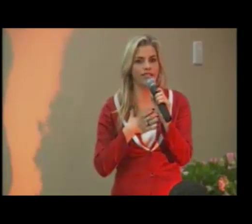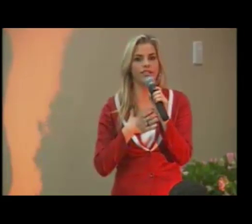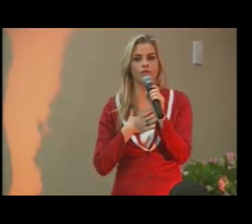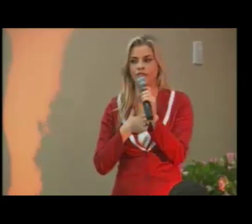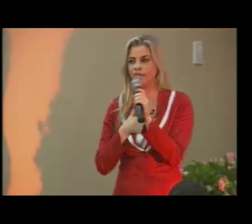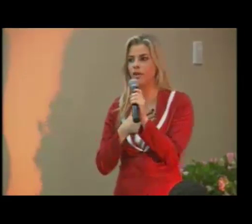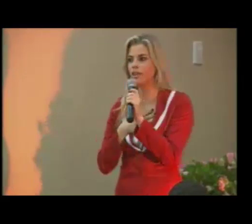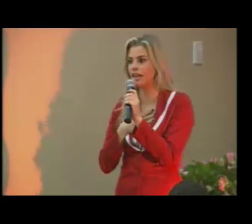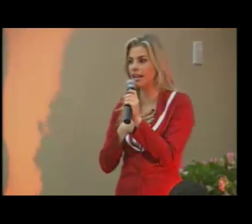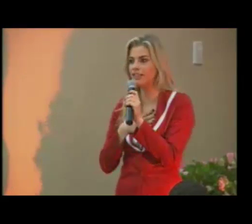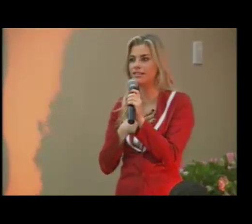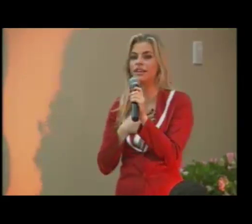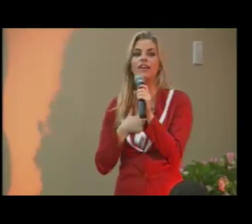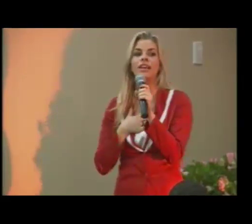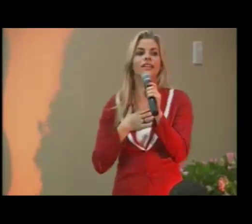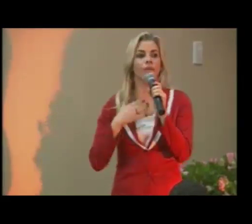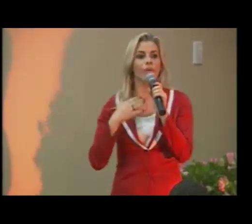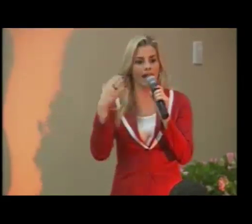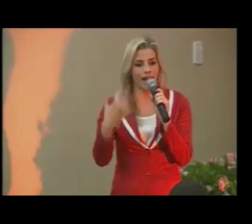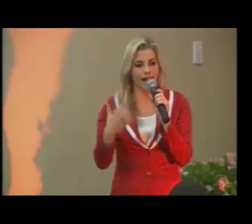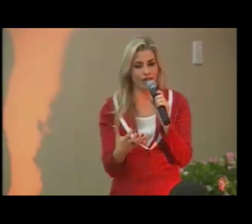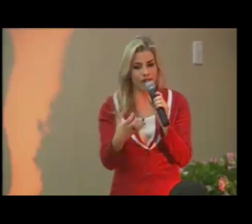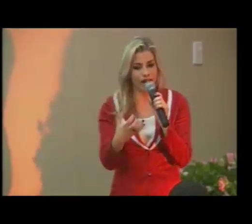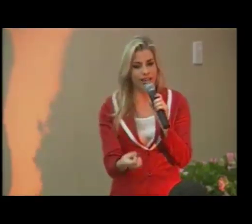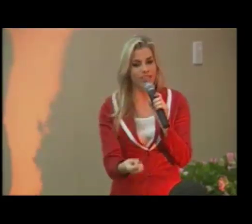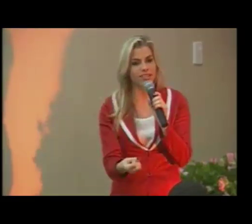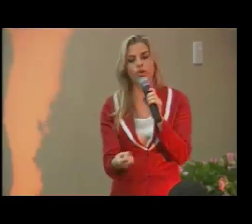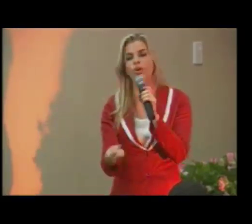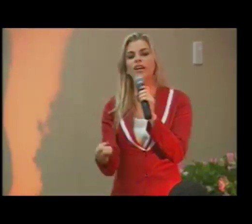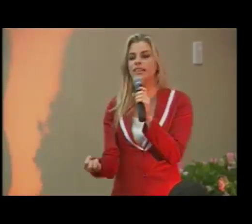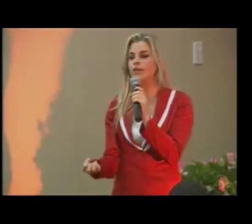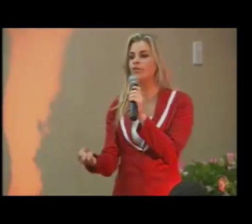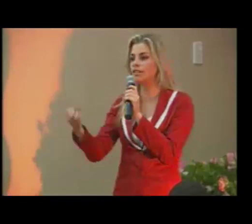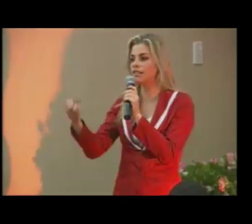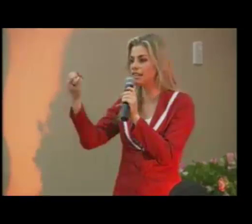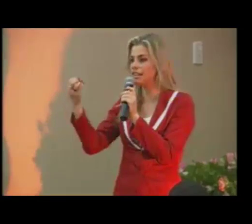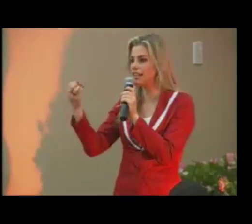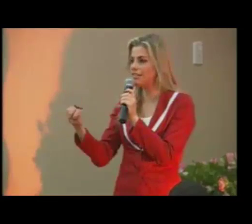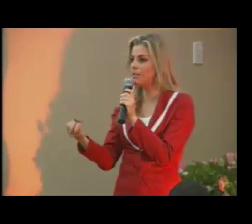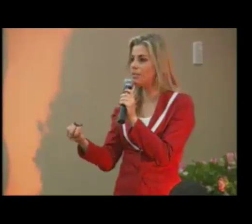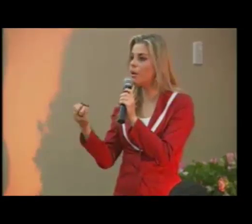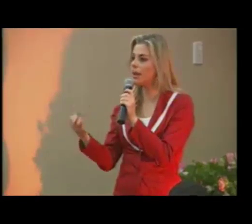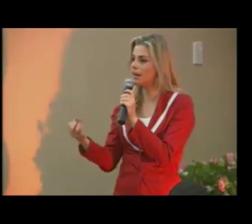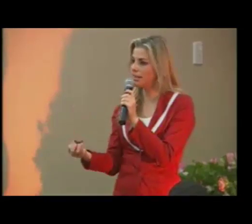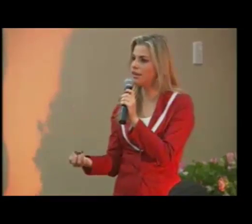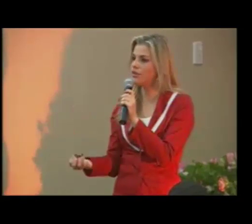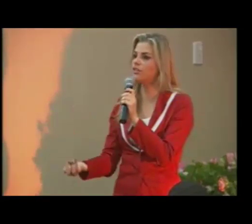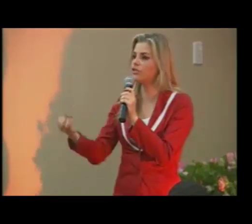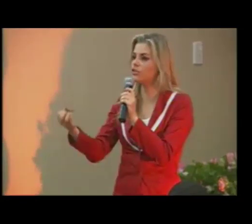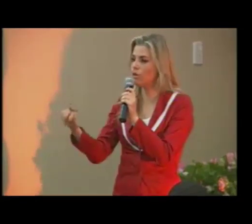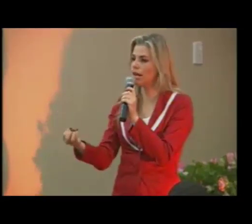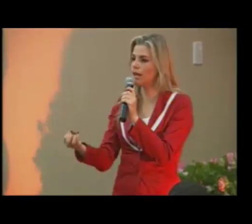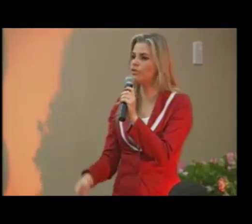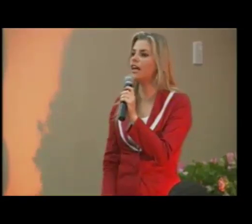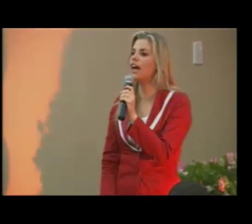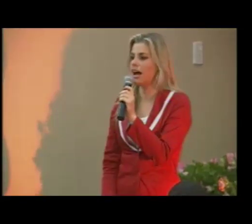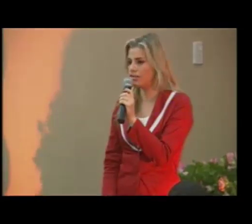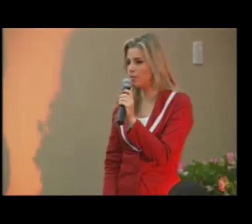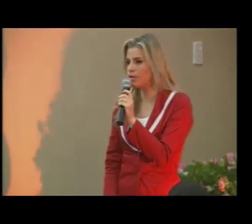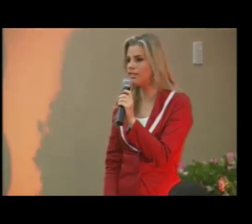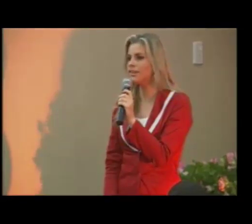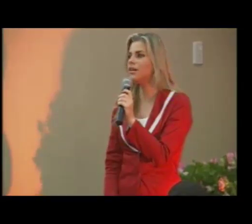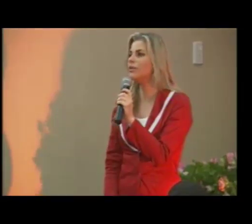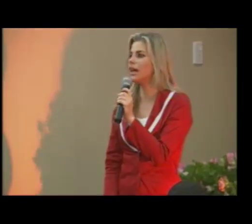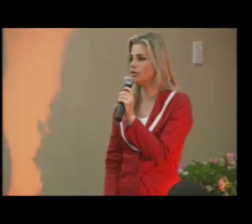ser ferramenta para que isso aconteça, se vocês têm um interesse. Então, a gente quer agradecer de coração. Vocês, né, sempre são parceiros e